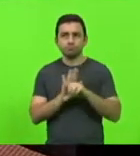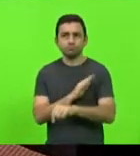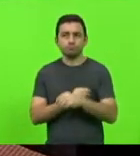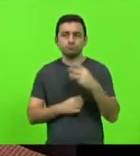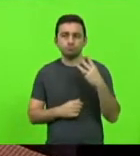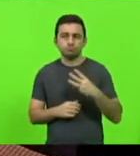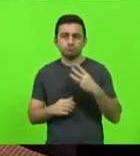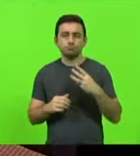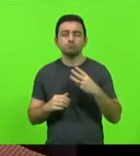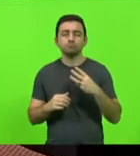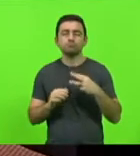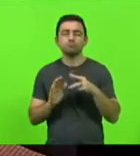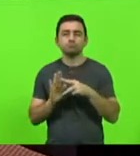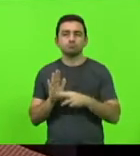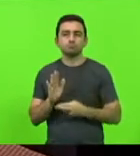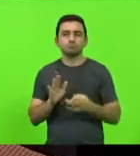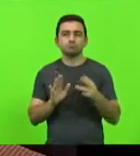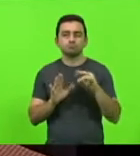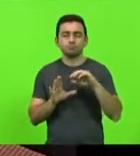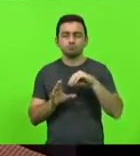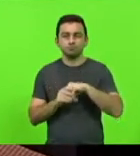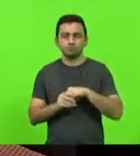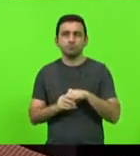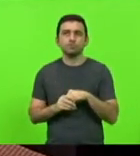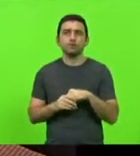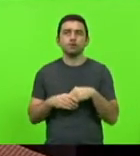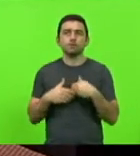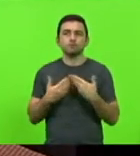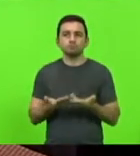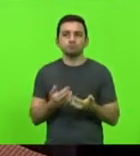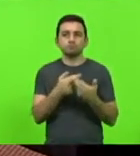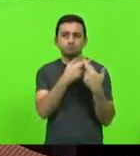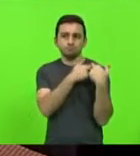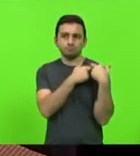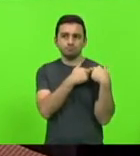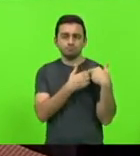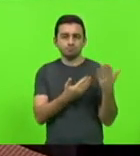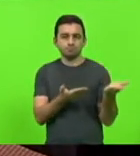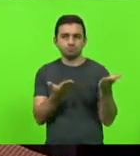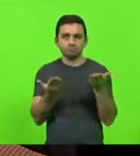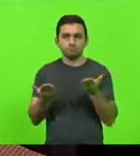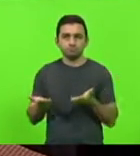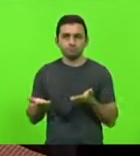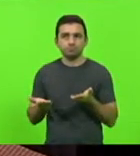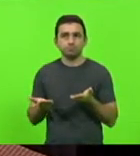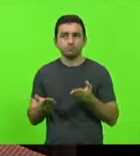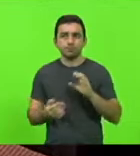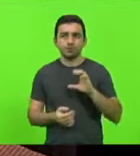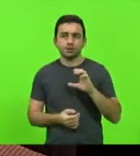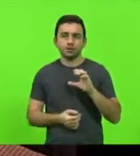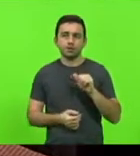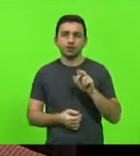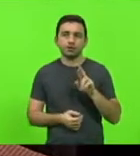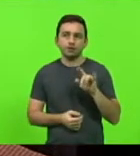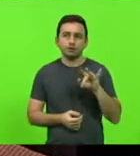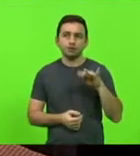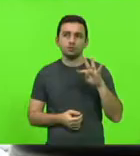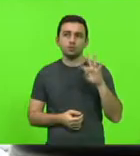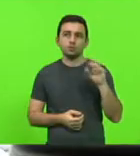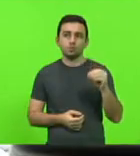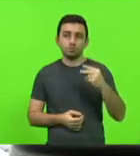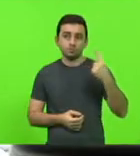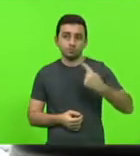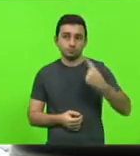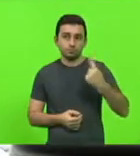do Regimento Interno, no uso de suas atribuições, convoca o cidadão Carlito Merz, primeiro